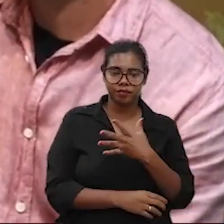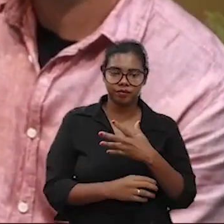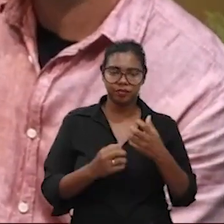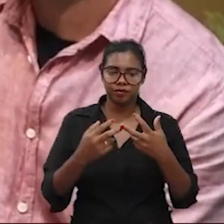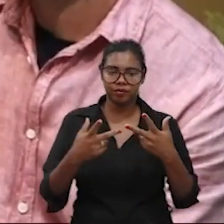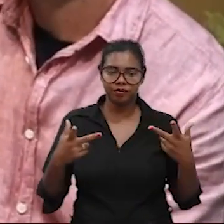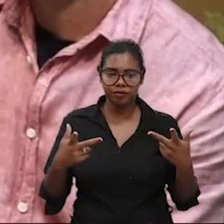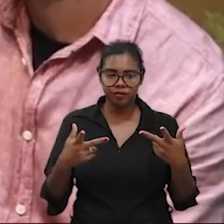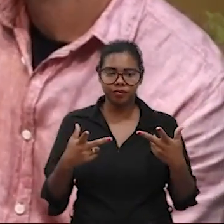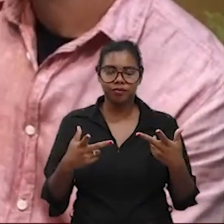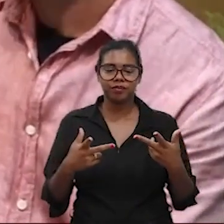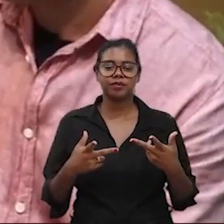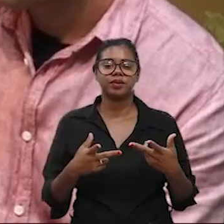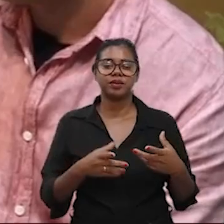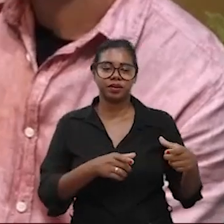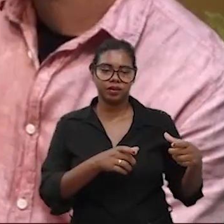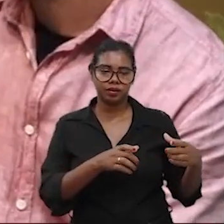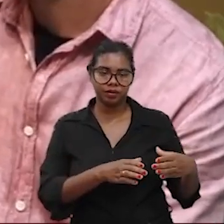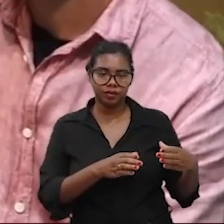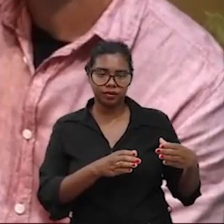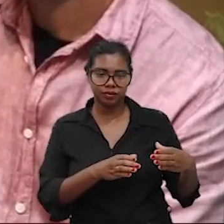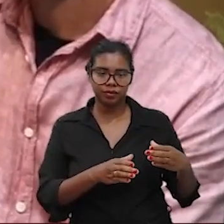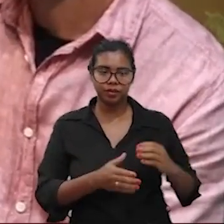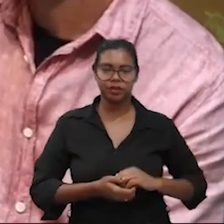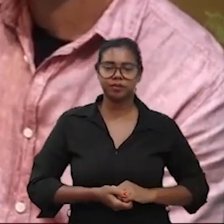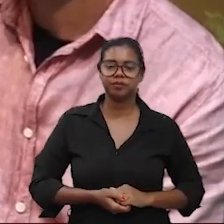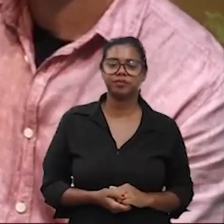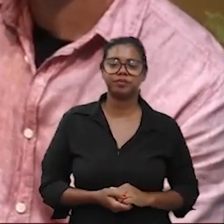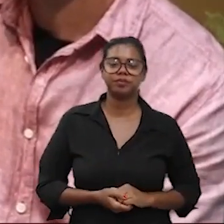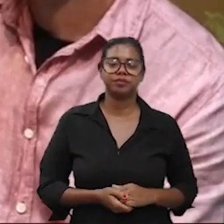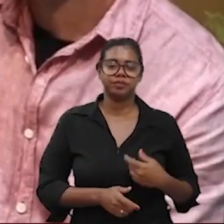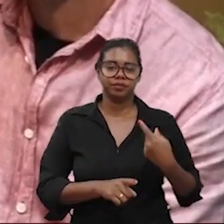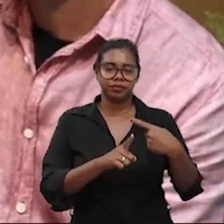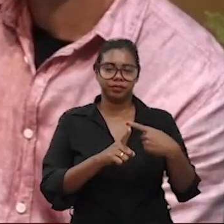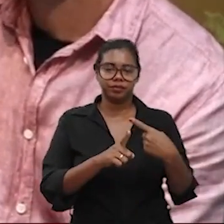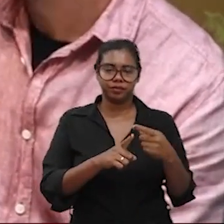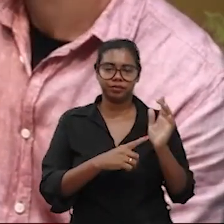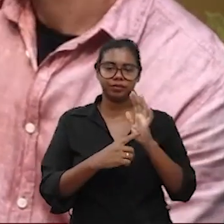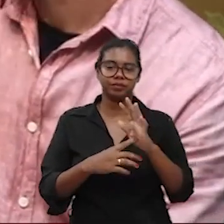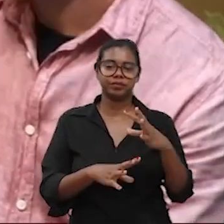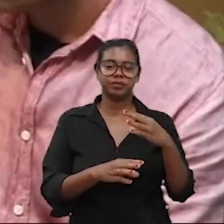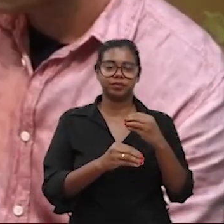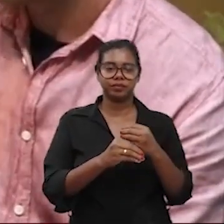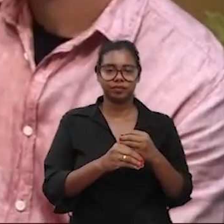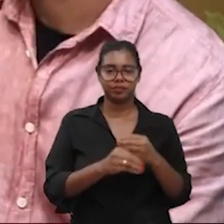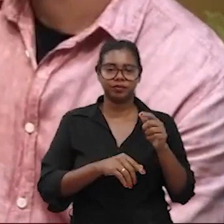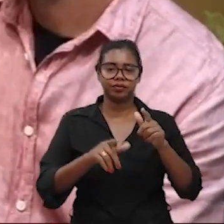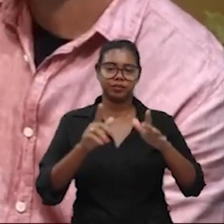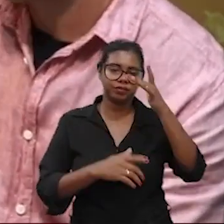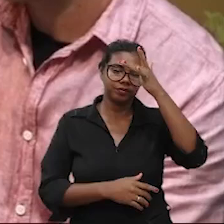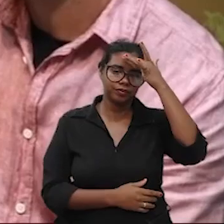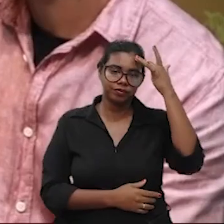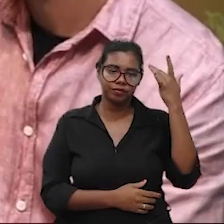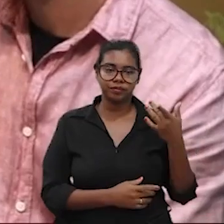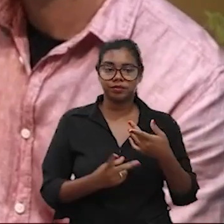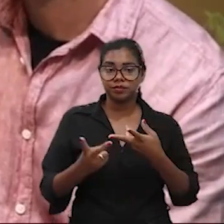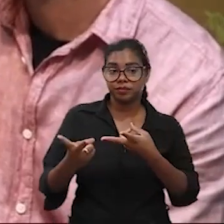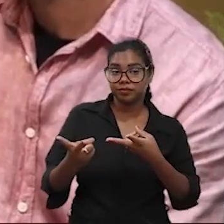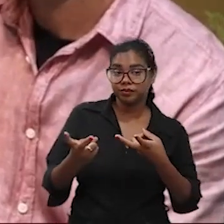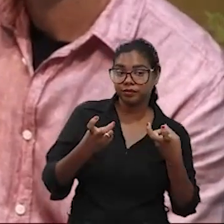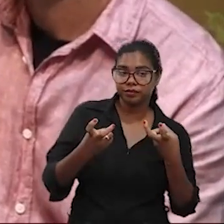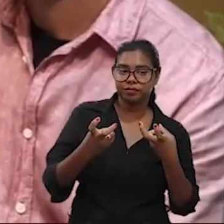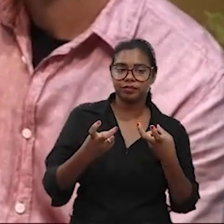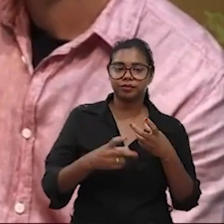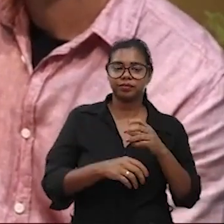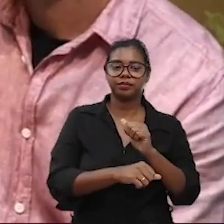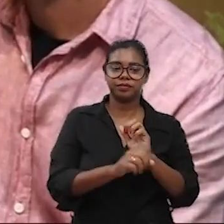próprio para aquele momento, né? Até porque tem milhares de pessoas na expectativa pelo aquele